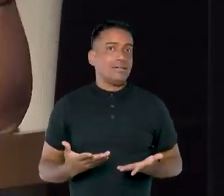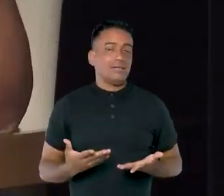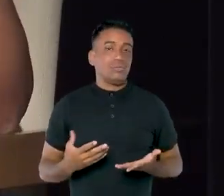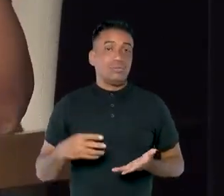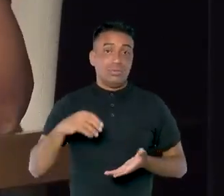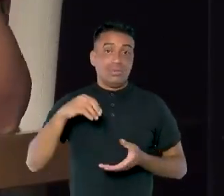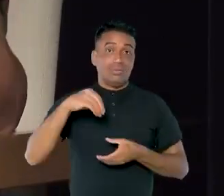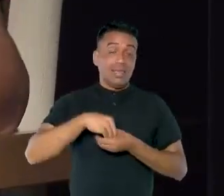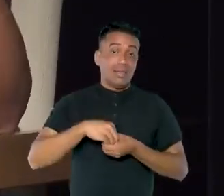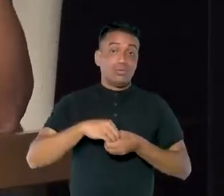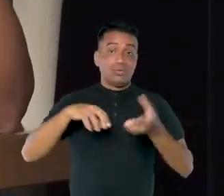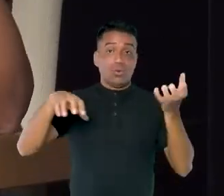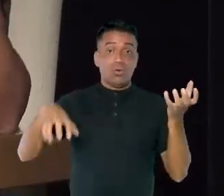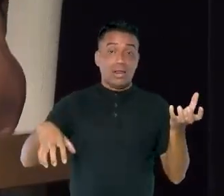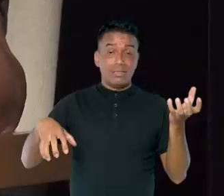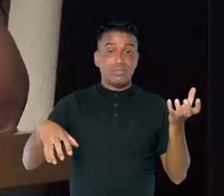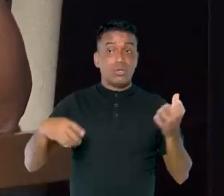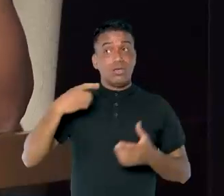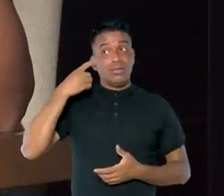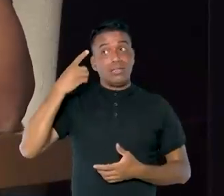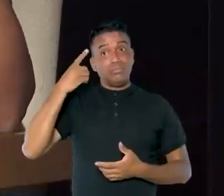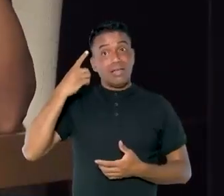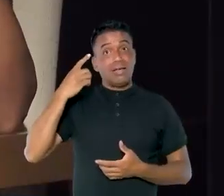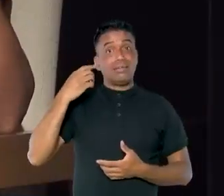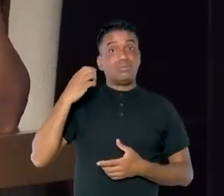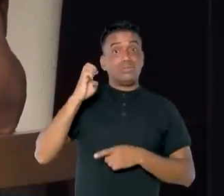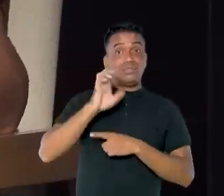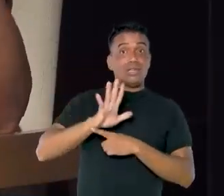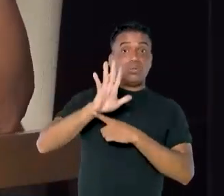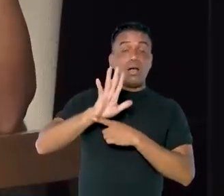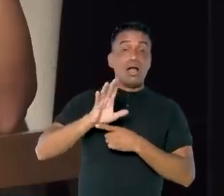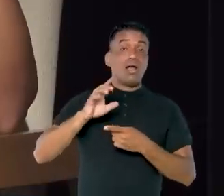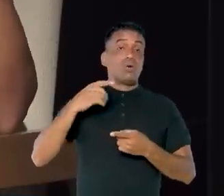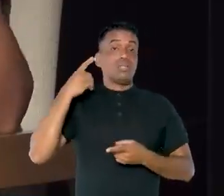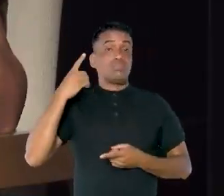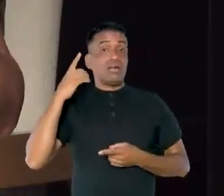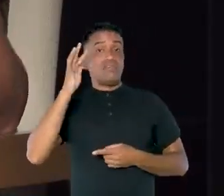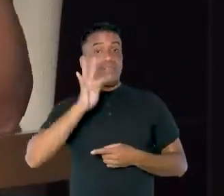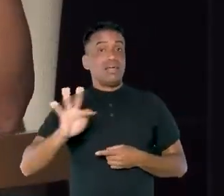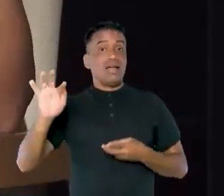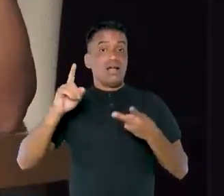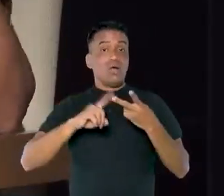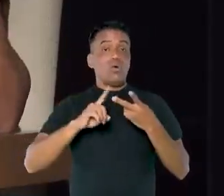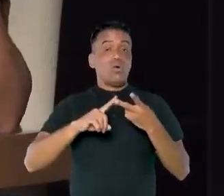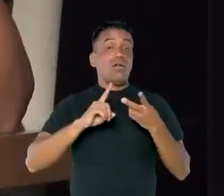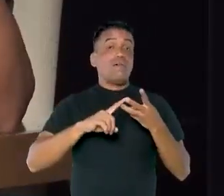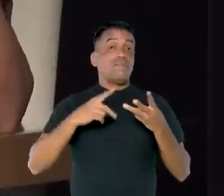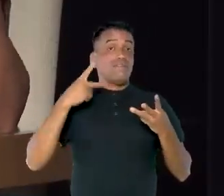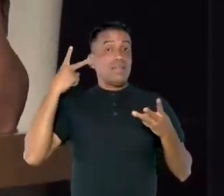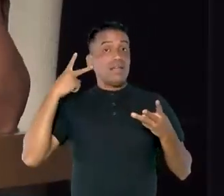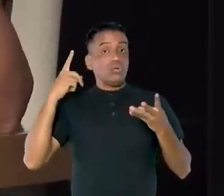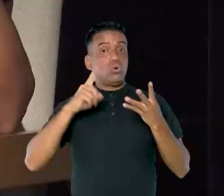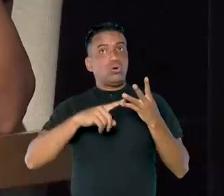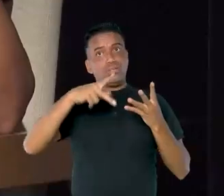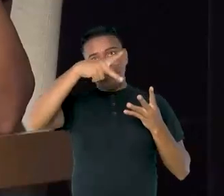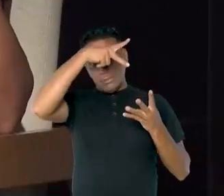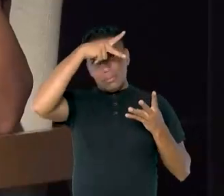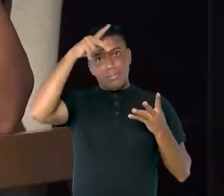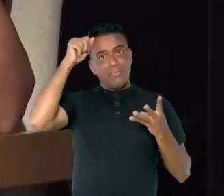Congresso, né? Deputado estadual, deputado federal, vereadores, prefeitos. Então, a gente não